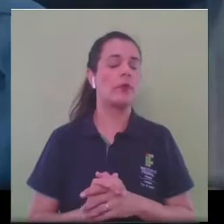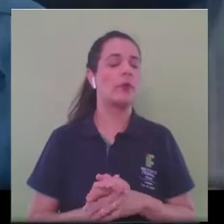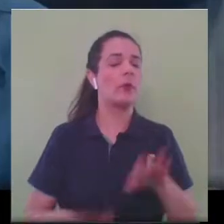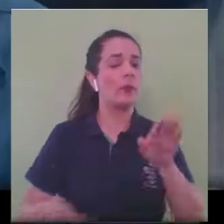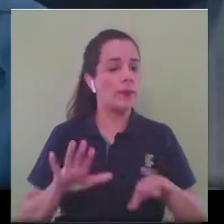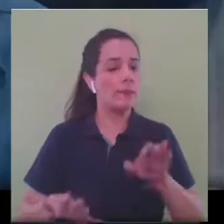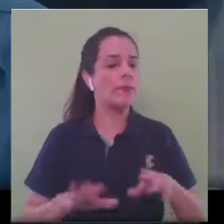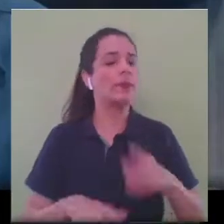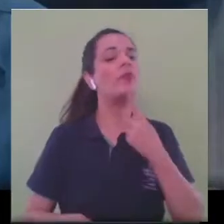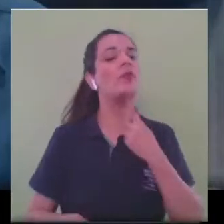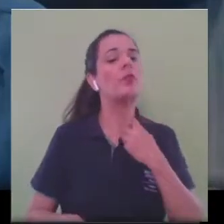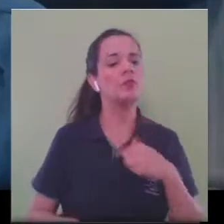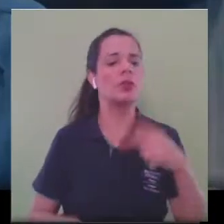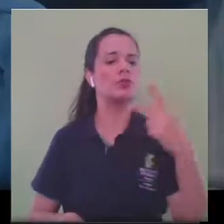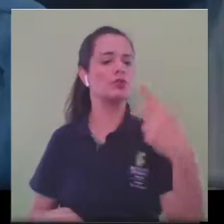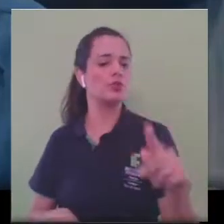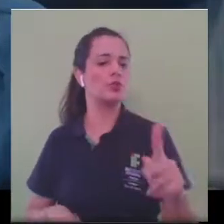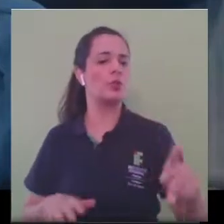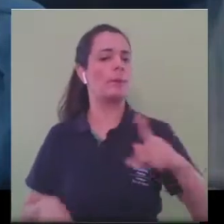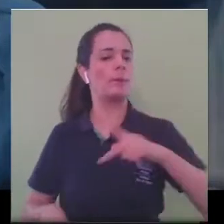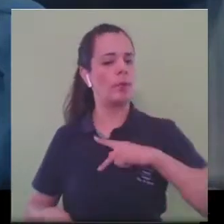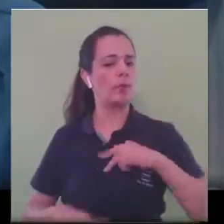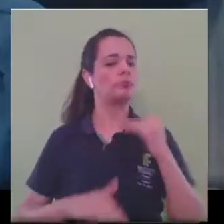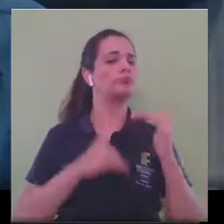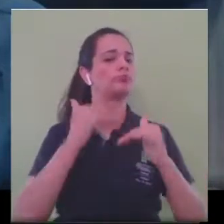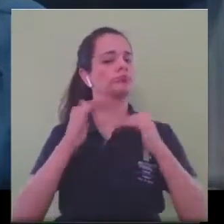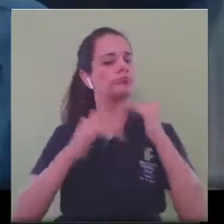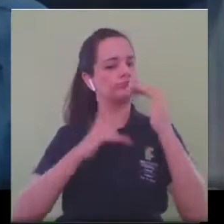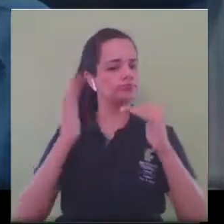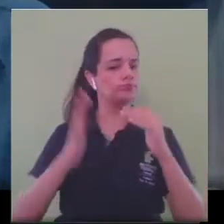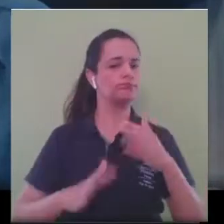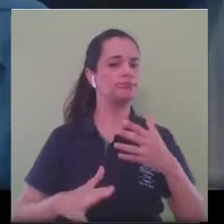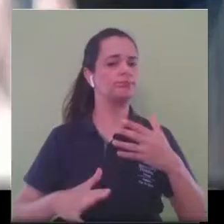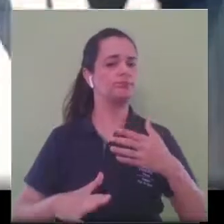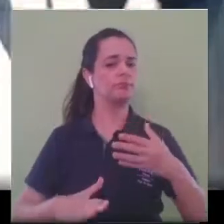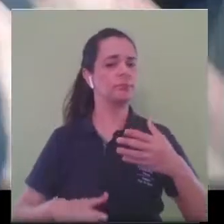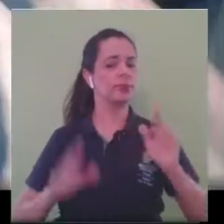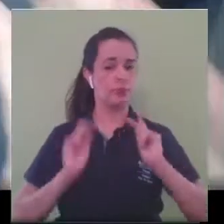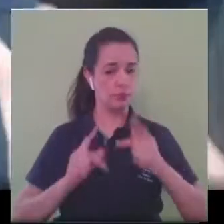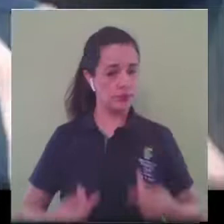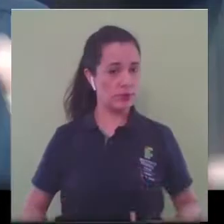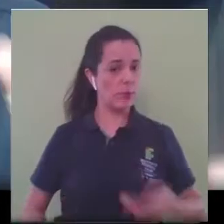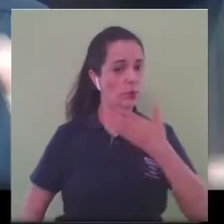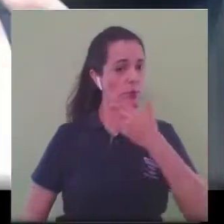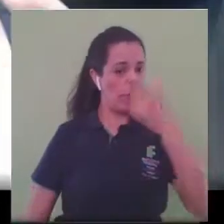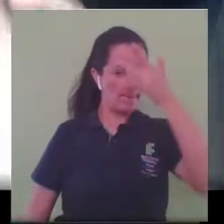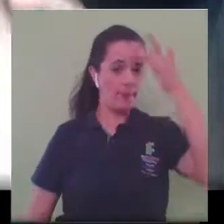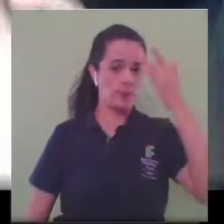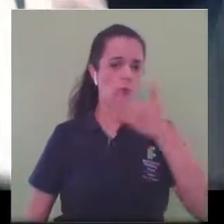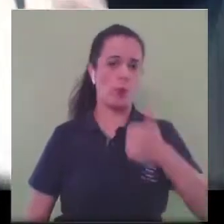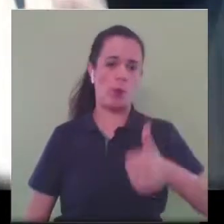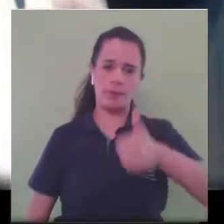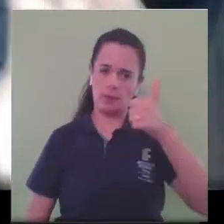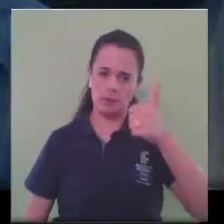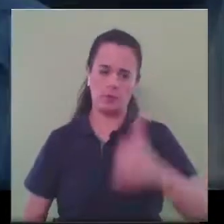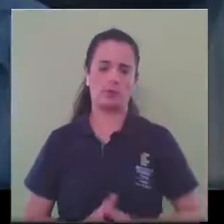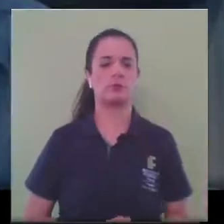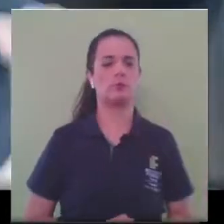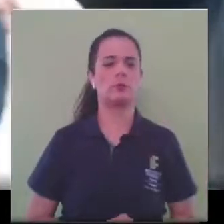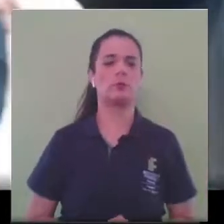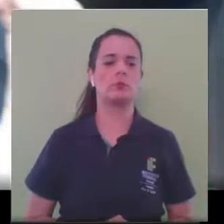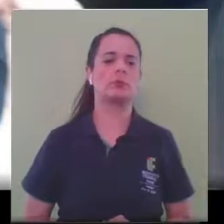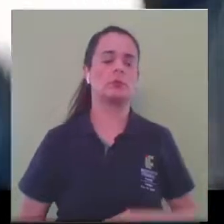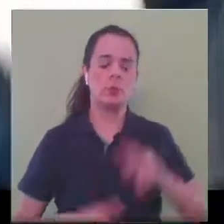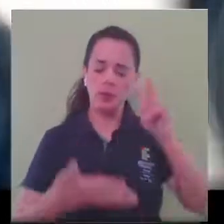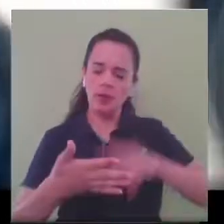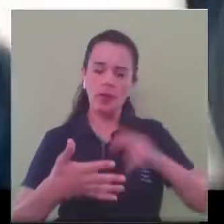querer evoluir, de querer se tornar uma pessoa melhor. Então, existe essa diferenciação, né, entre a leitura do entretenimento,